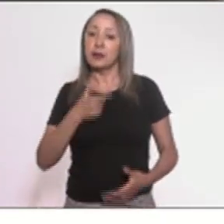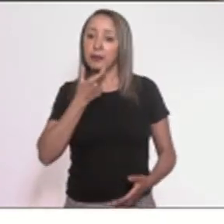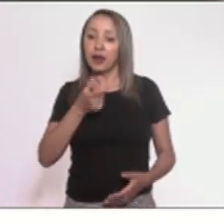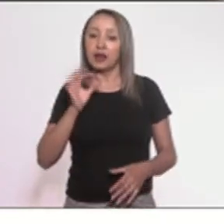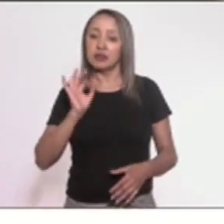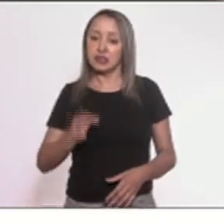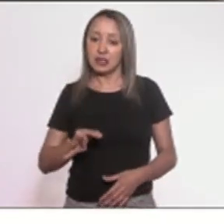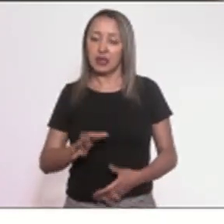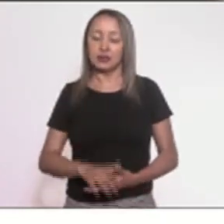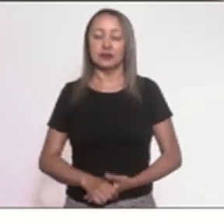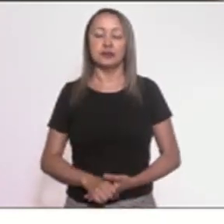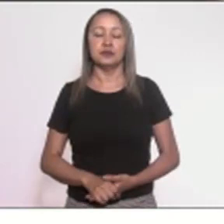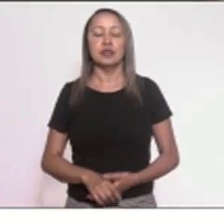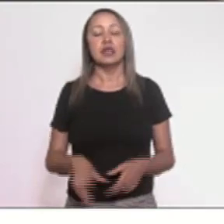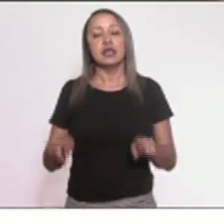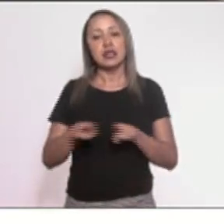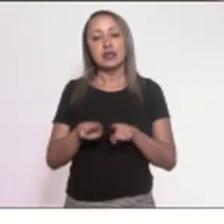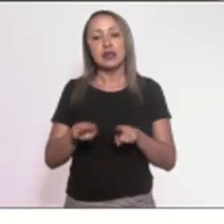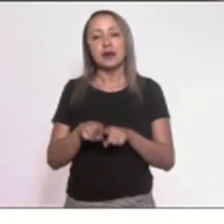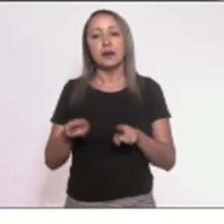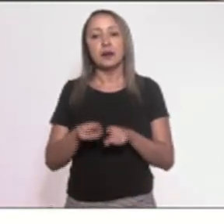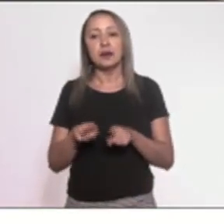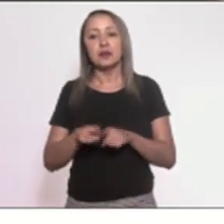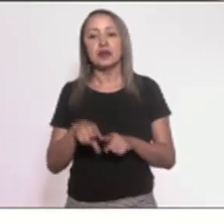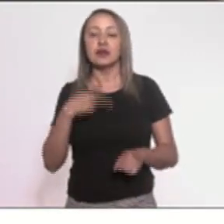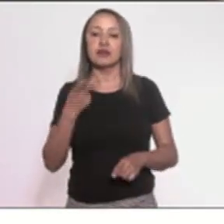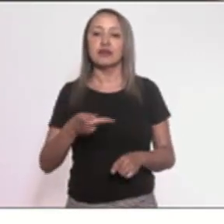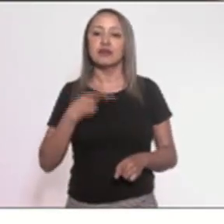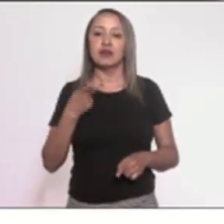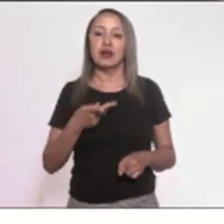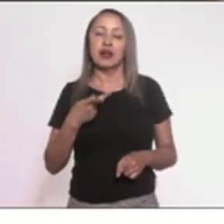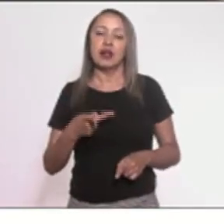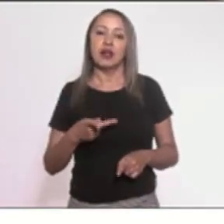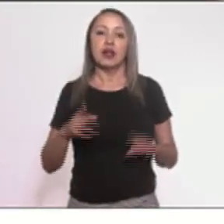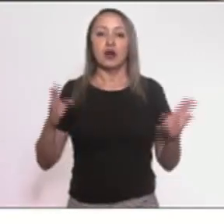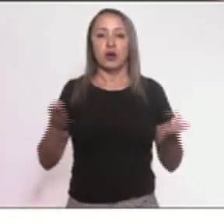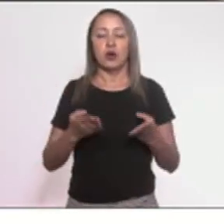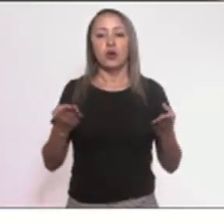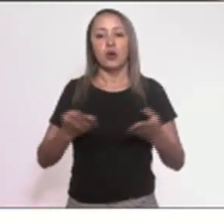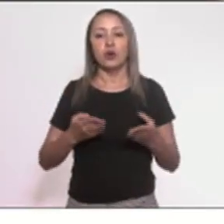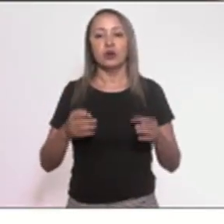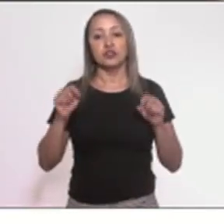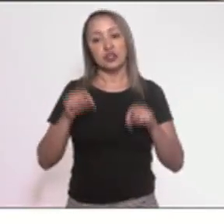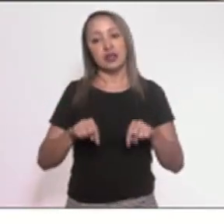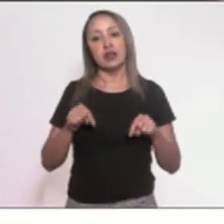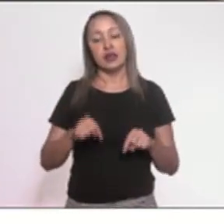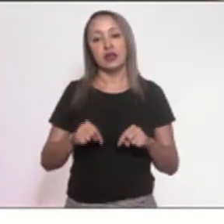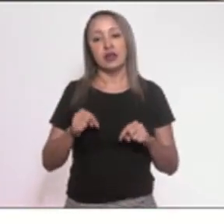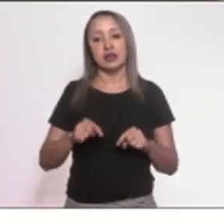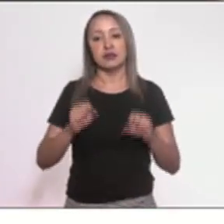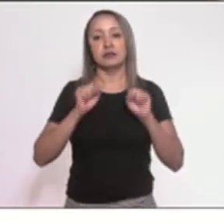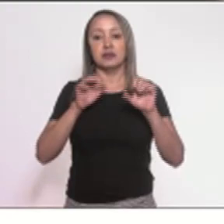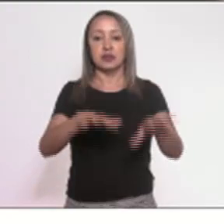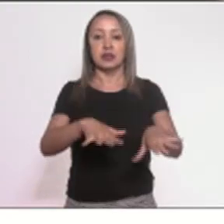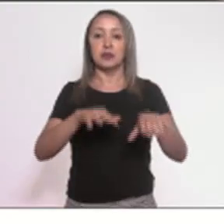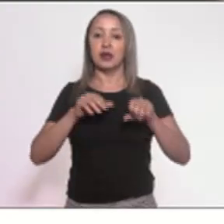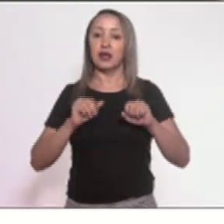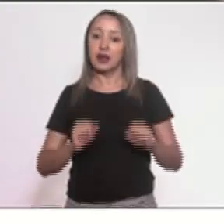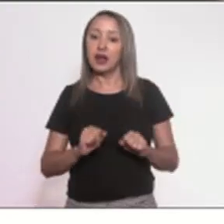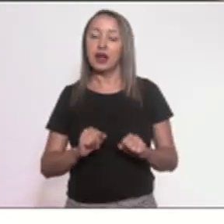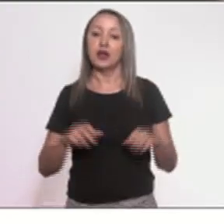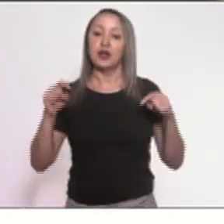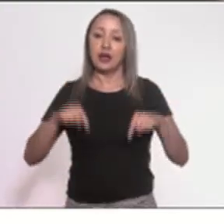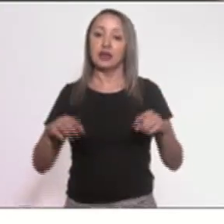também trazer um elemento fundamental da nossa participação aqui dentro do plenário, aqui dentro dessa casa,